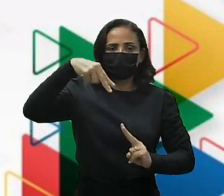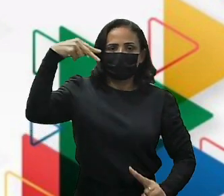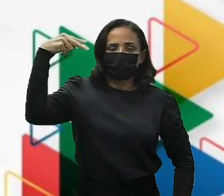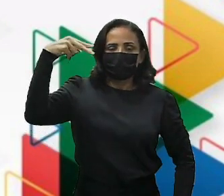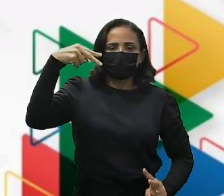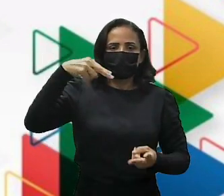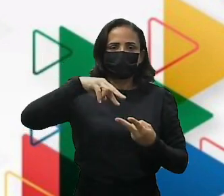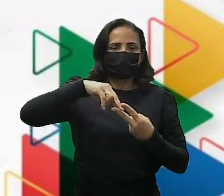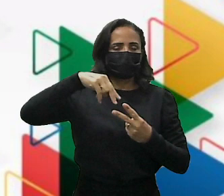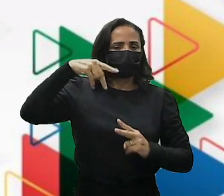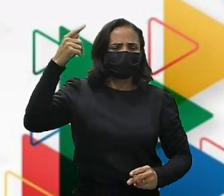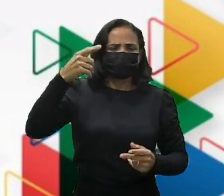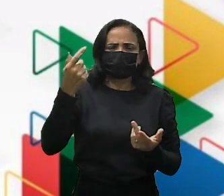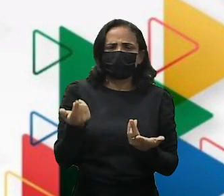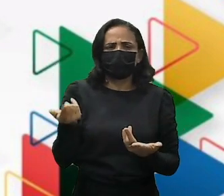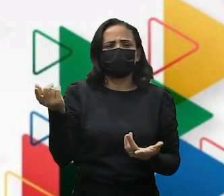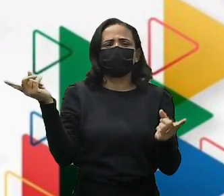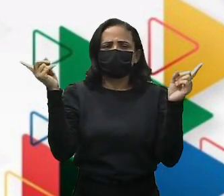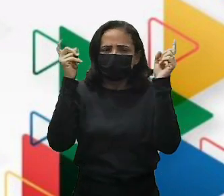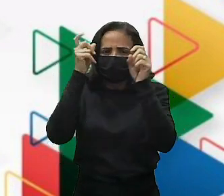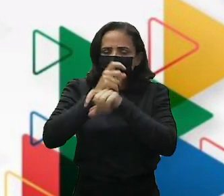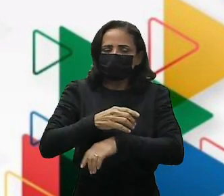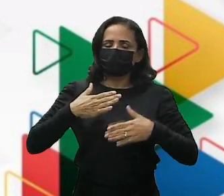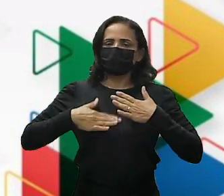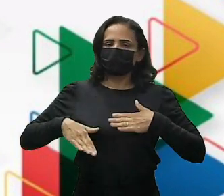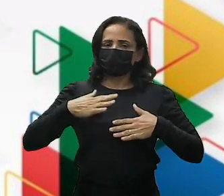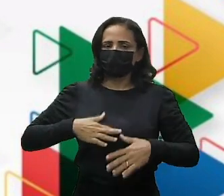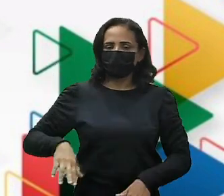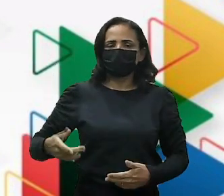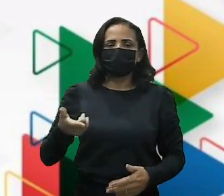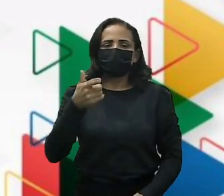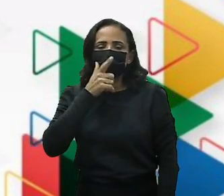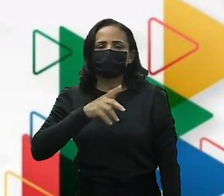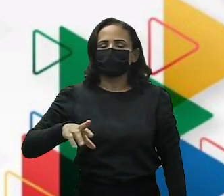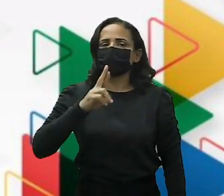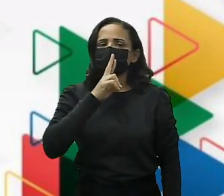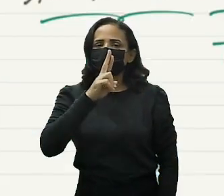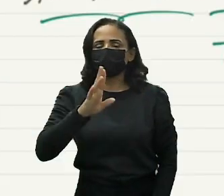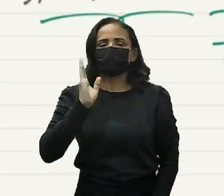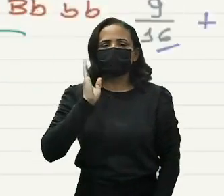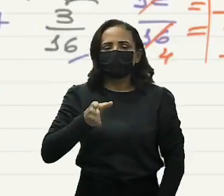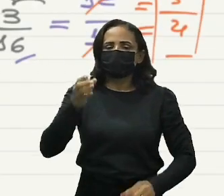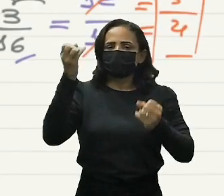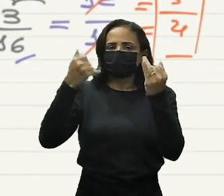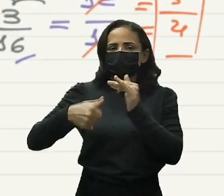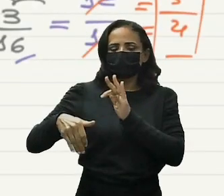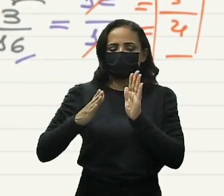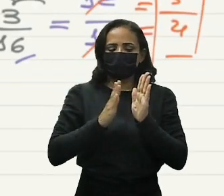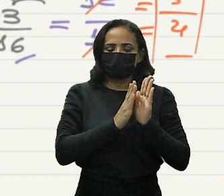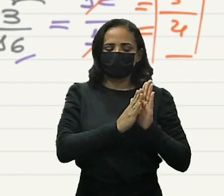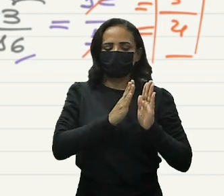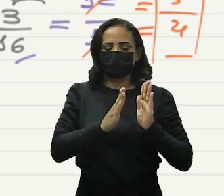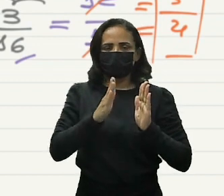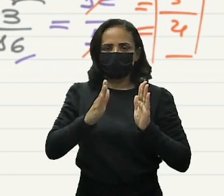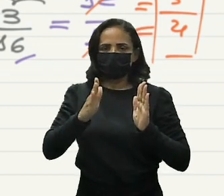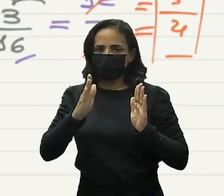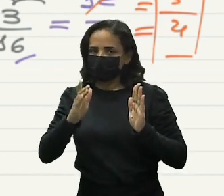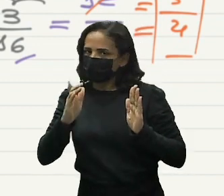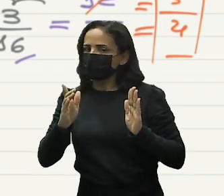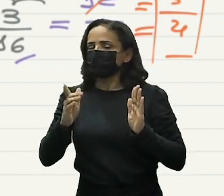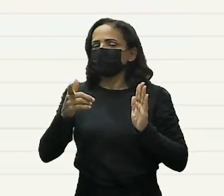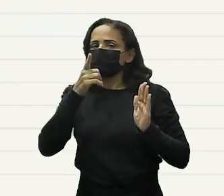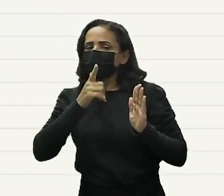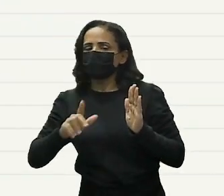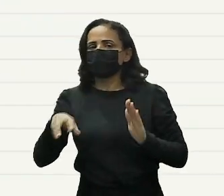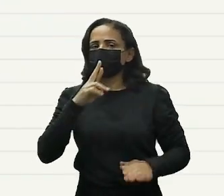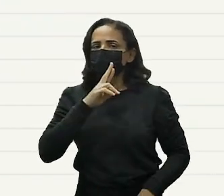geralmente dá um pouquinho mais de trabalho, mas se você tiver calma, resolve tranquilamente. Eu mostrei o passo a passo dessa questão, tá? Como é que você chegava no gabarito, e